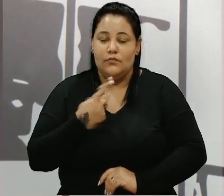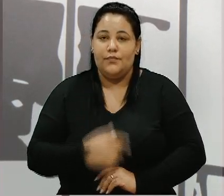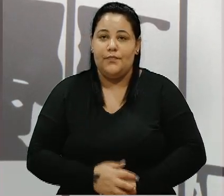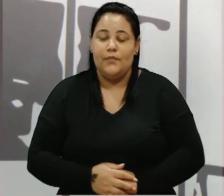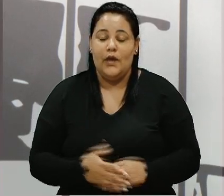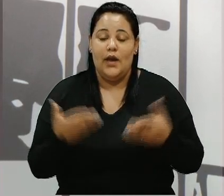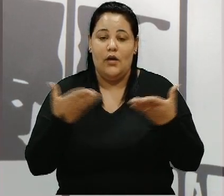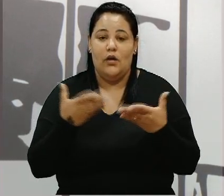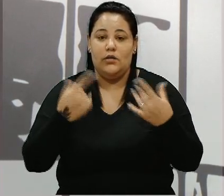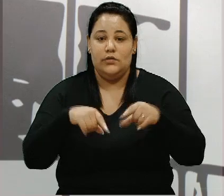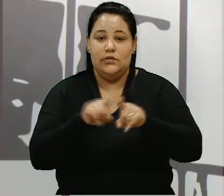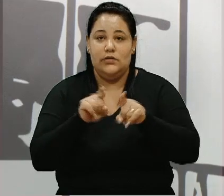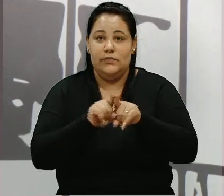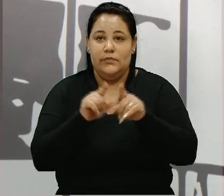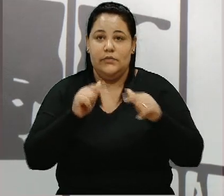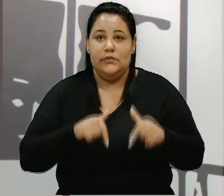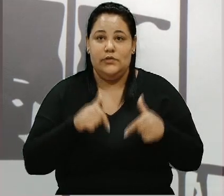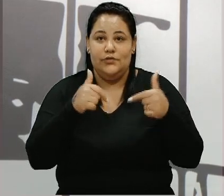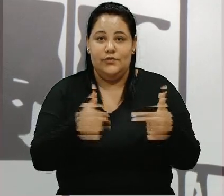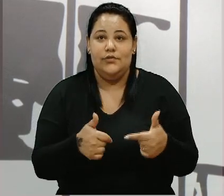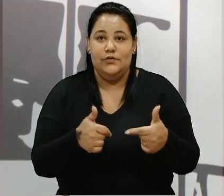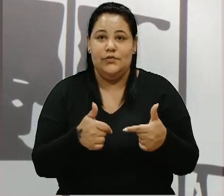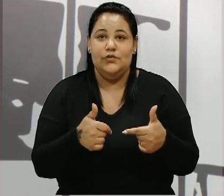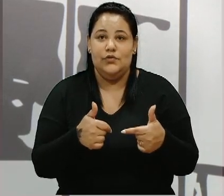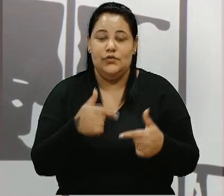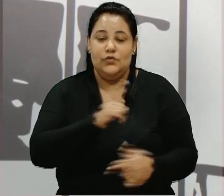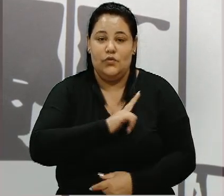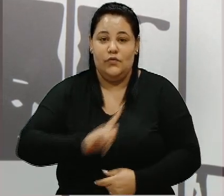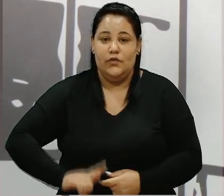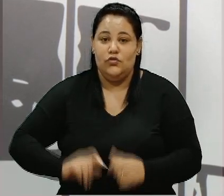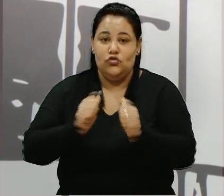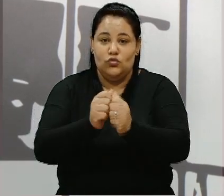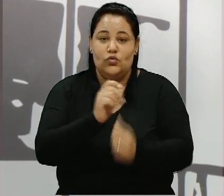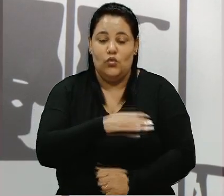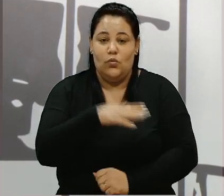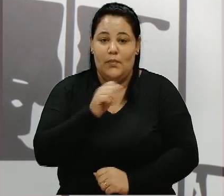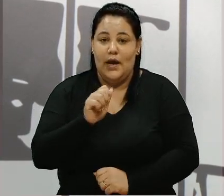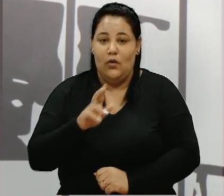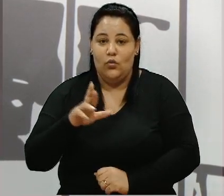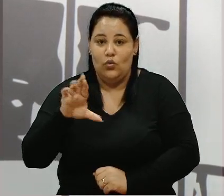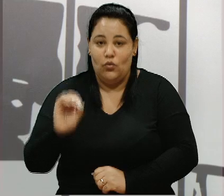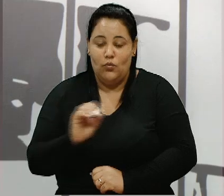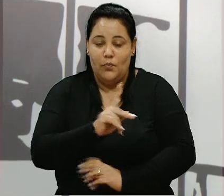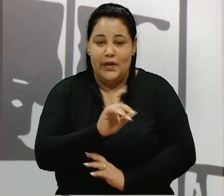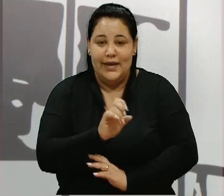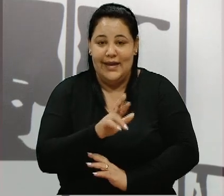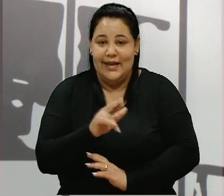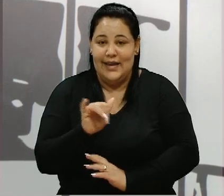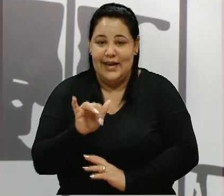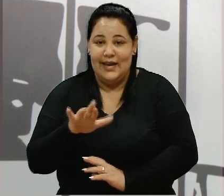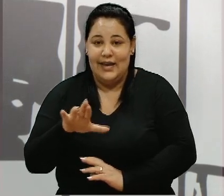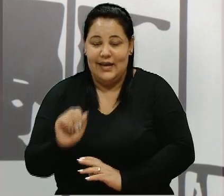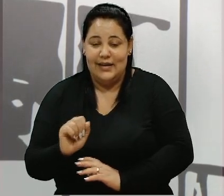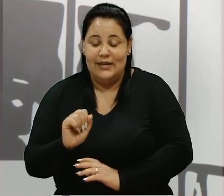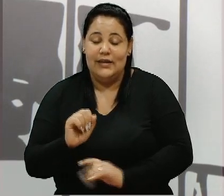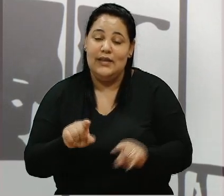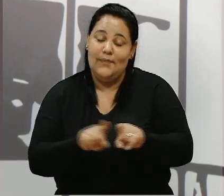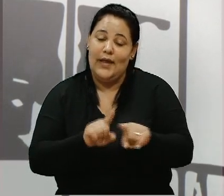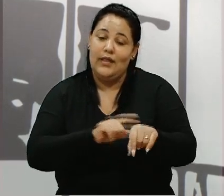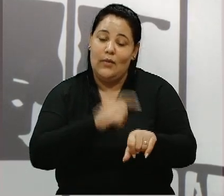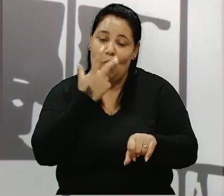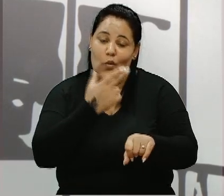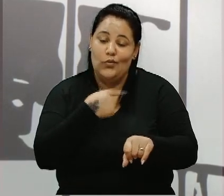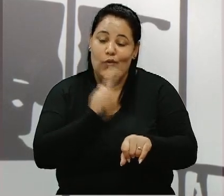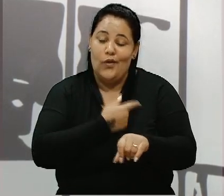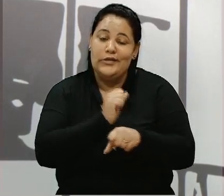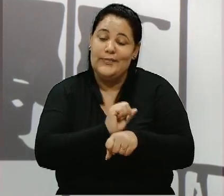uma proatividade do governo com o Mauro Pereira em Brasília, e, ao mesmo tempo, nós esperamos que aqui, em Caxias, no